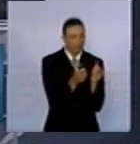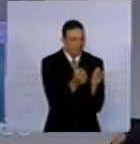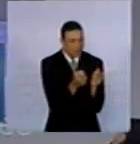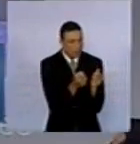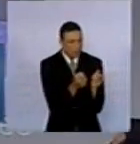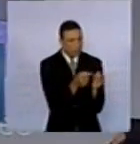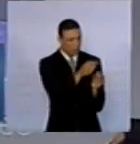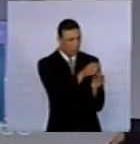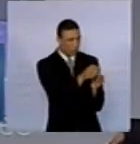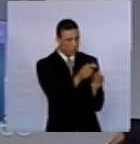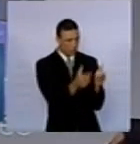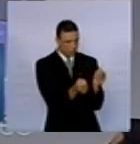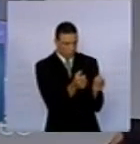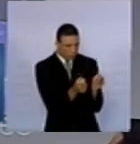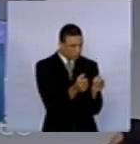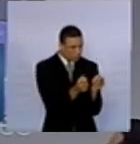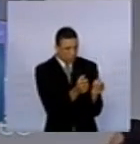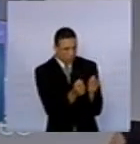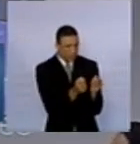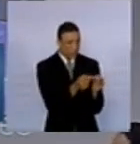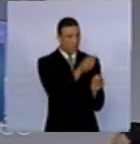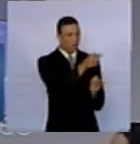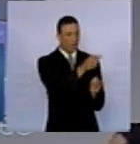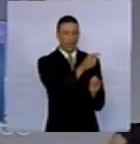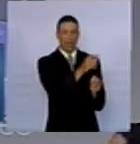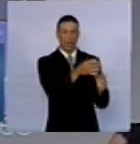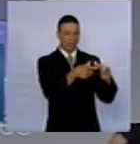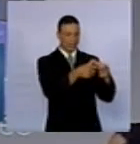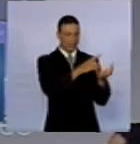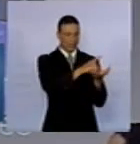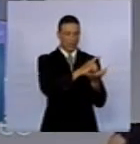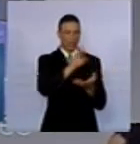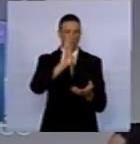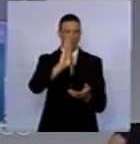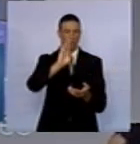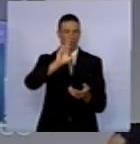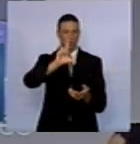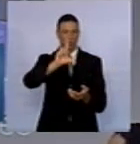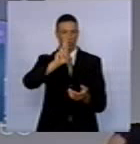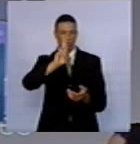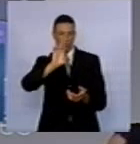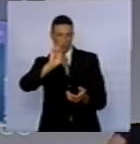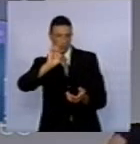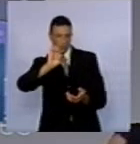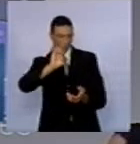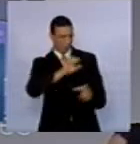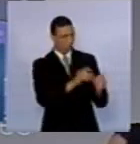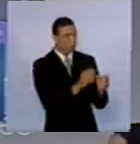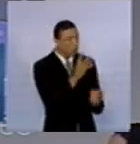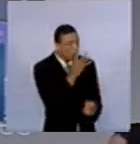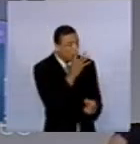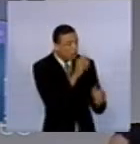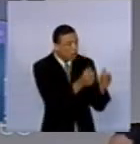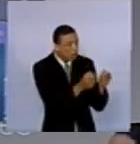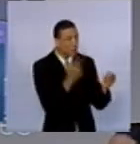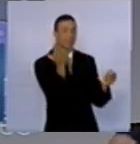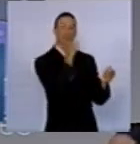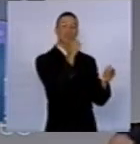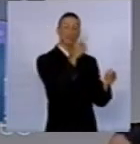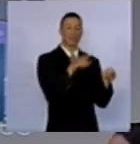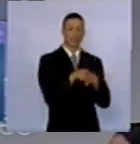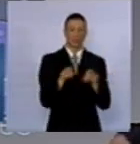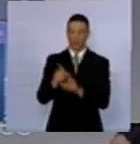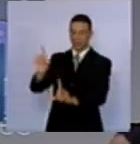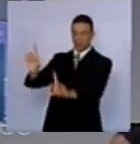assistir um conteúdo de blu-ray eu consigo através da televisão as Smart TVs que hoje tem crescido